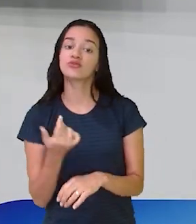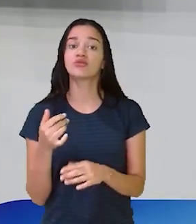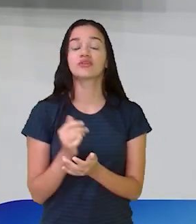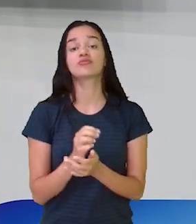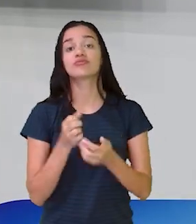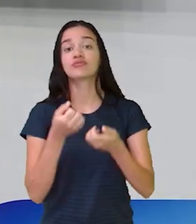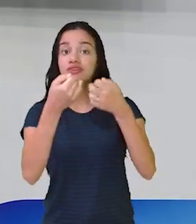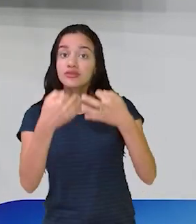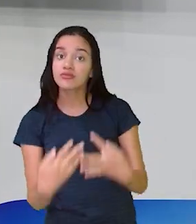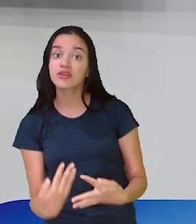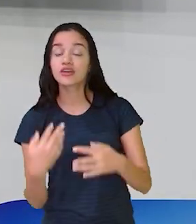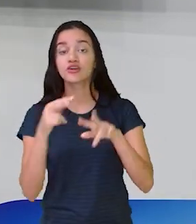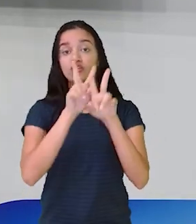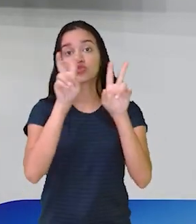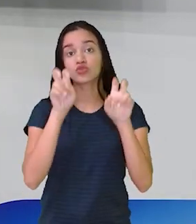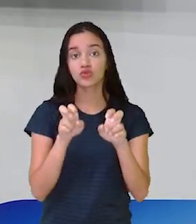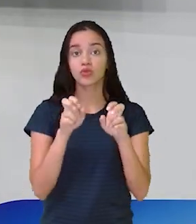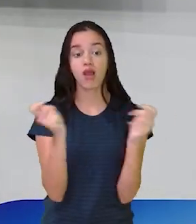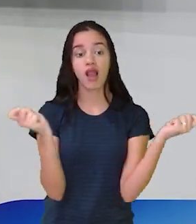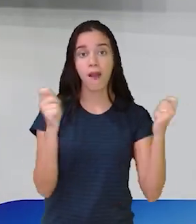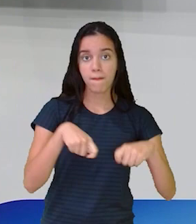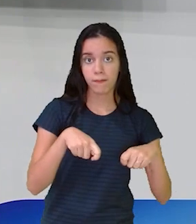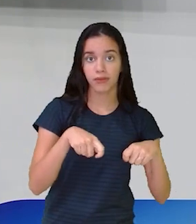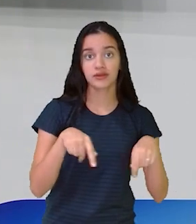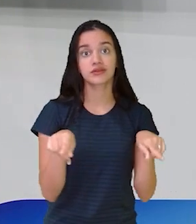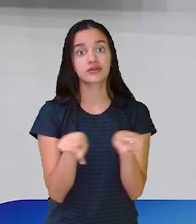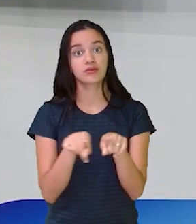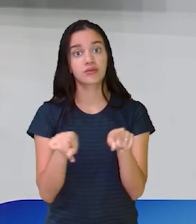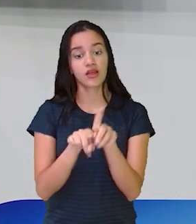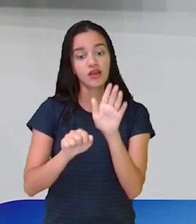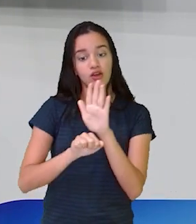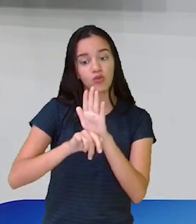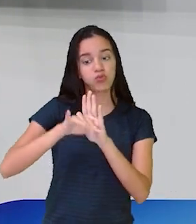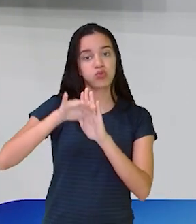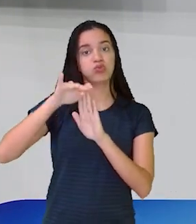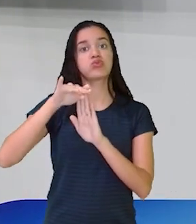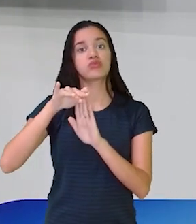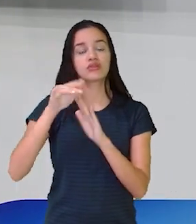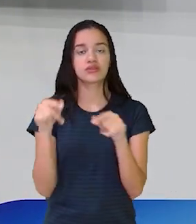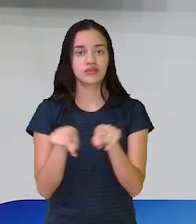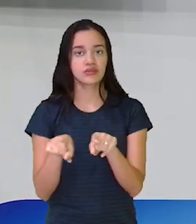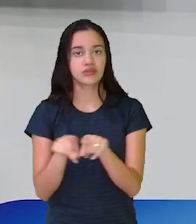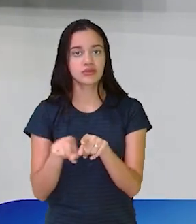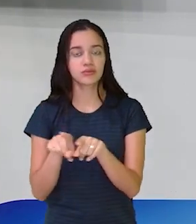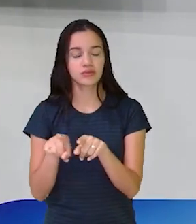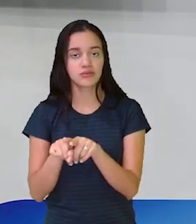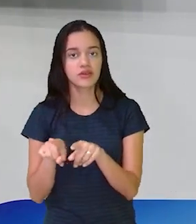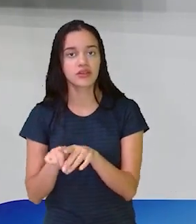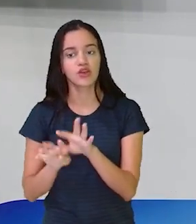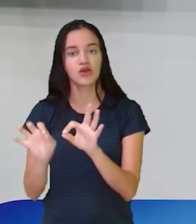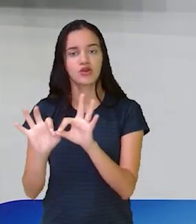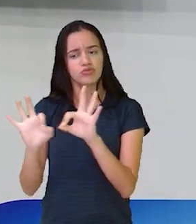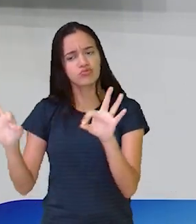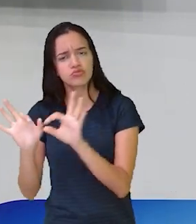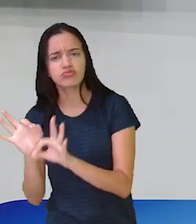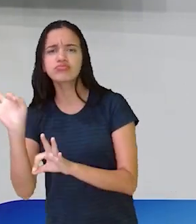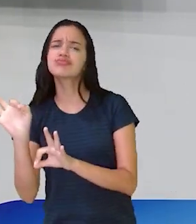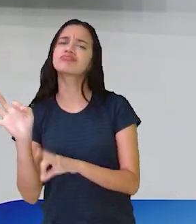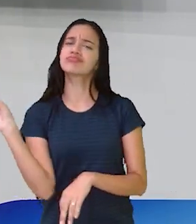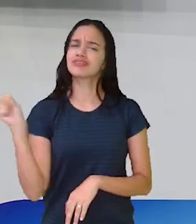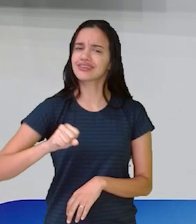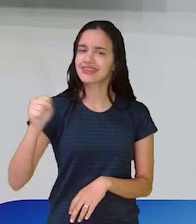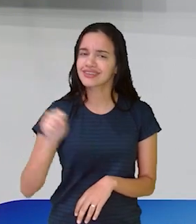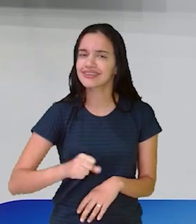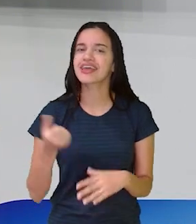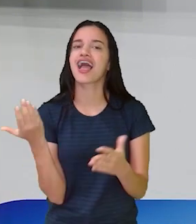falar sobre capacidade, volume, unidades de medida. Minha gente, hoje